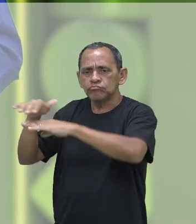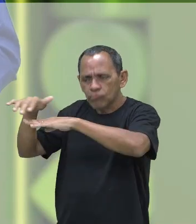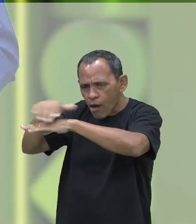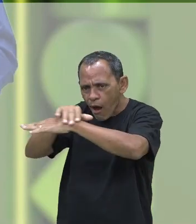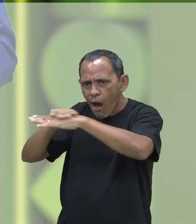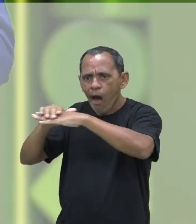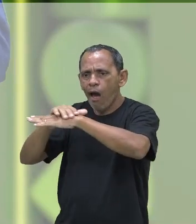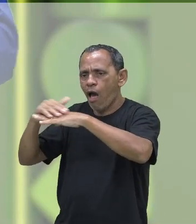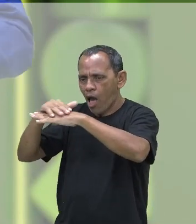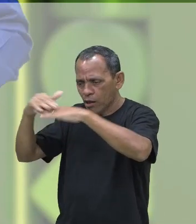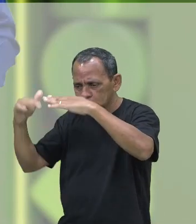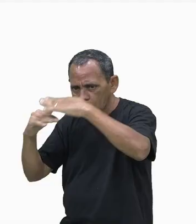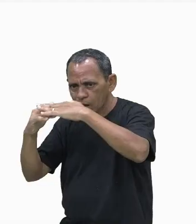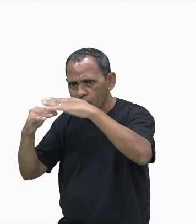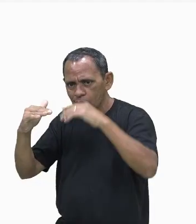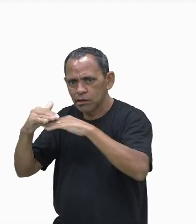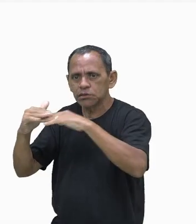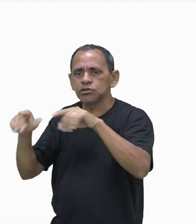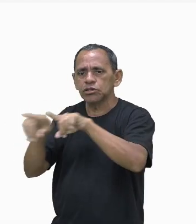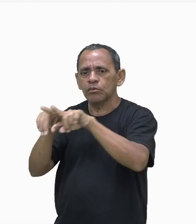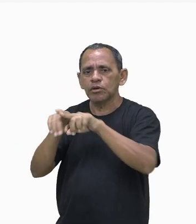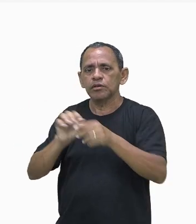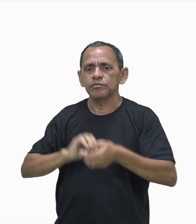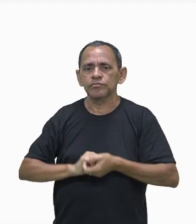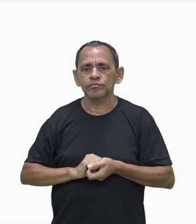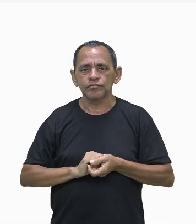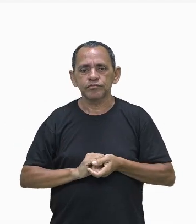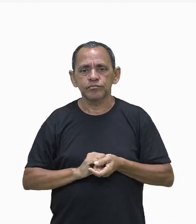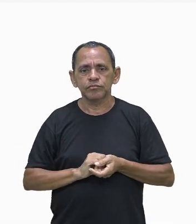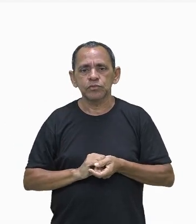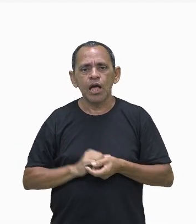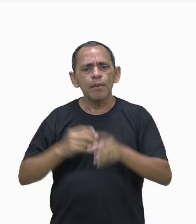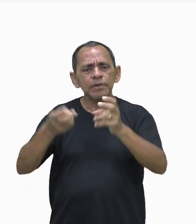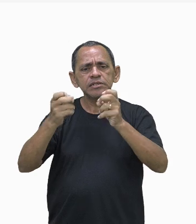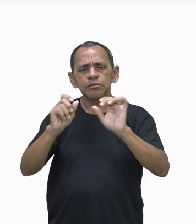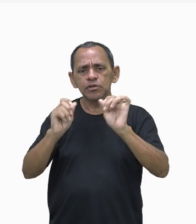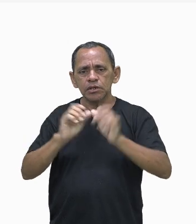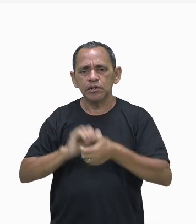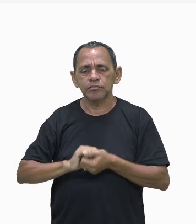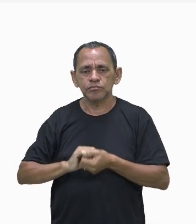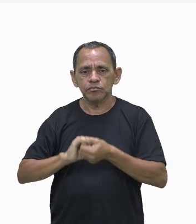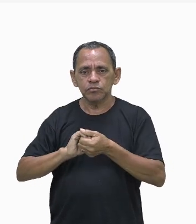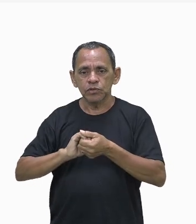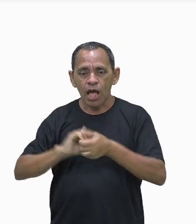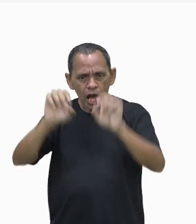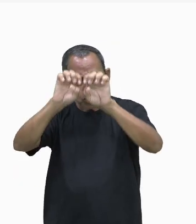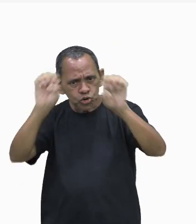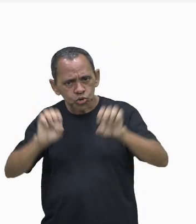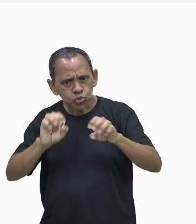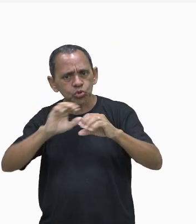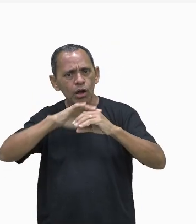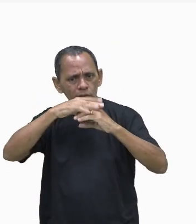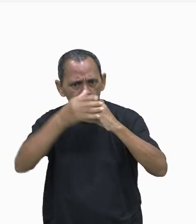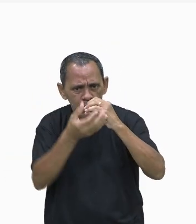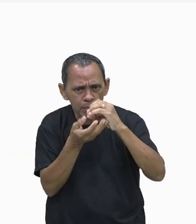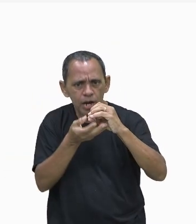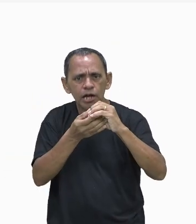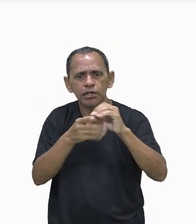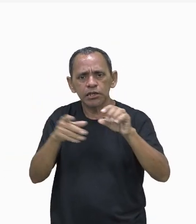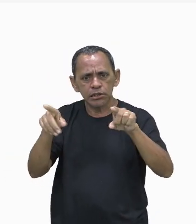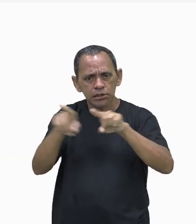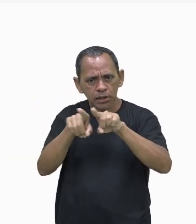essa estrutura. Vamos continuar aí vendo que a estrutura da membrana plasmática, ela é composta por uma